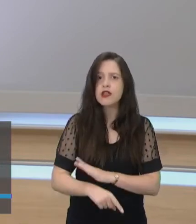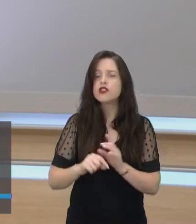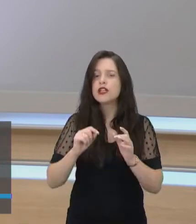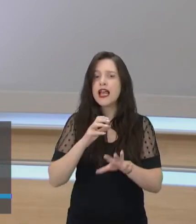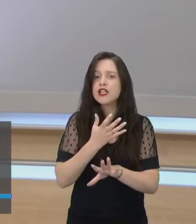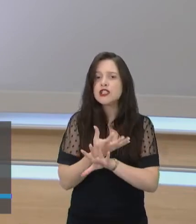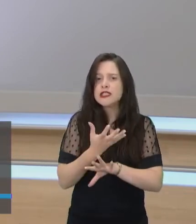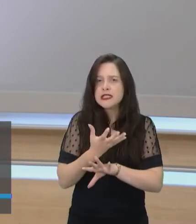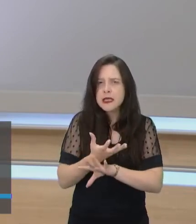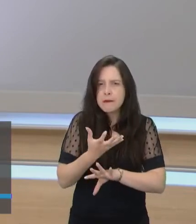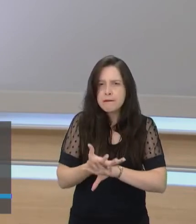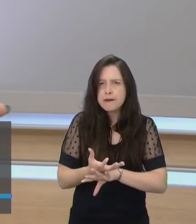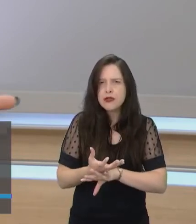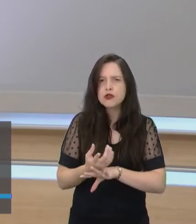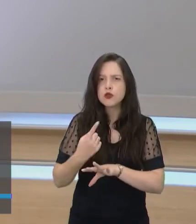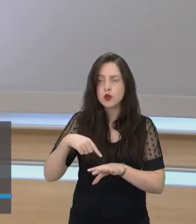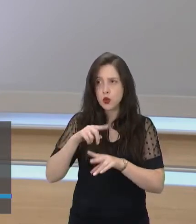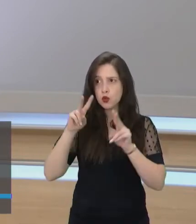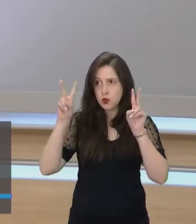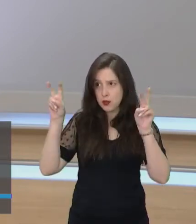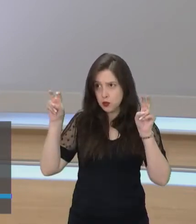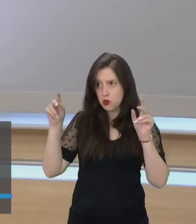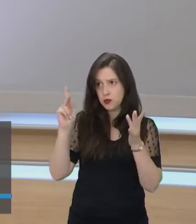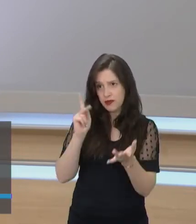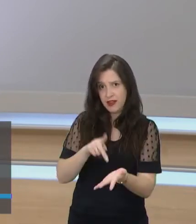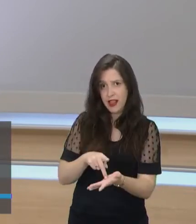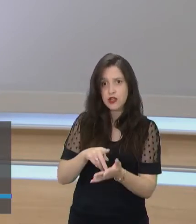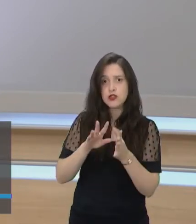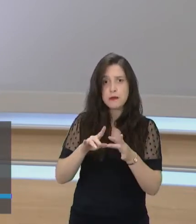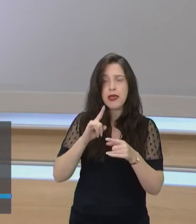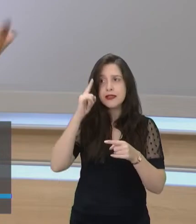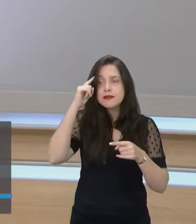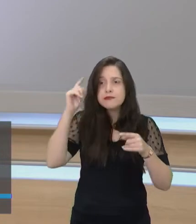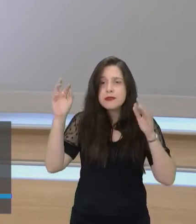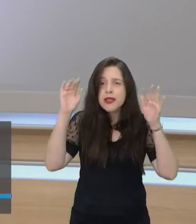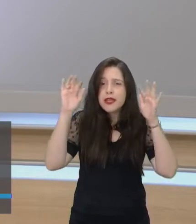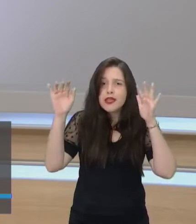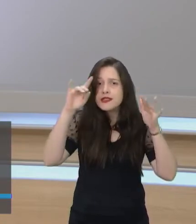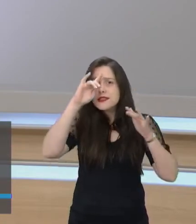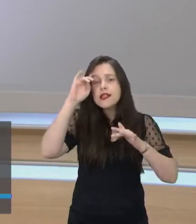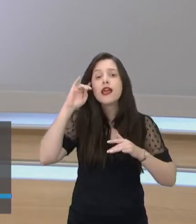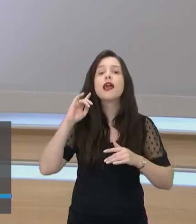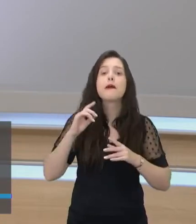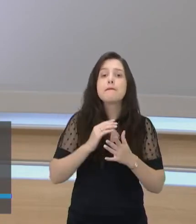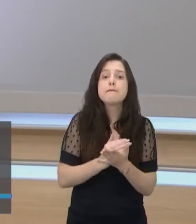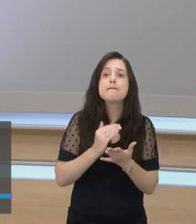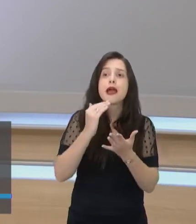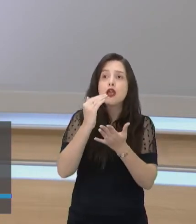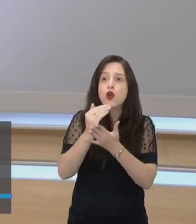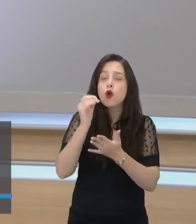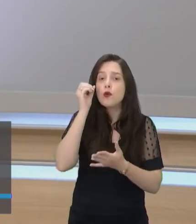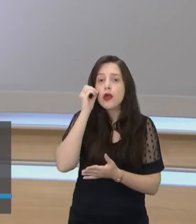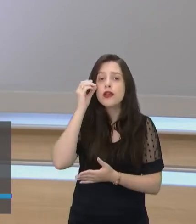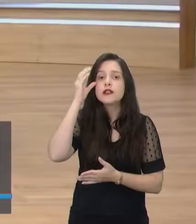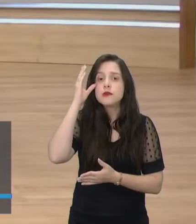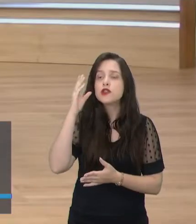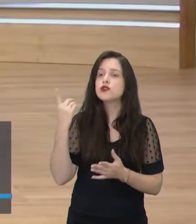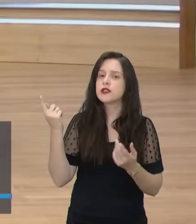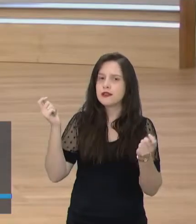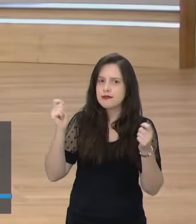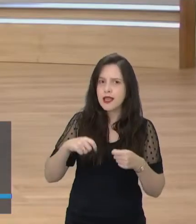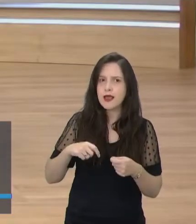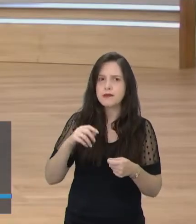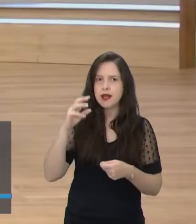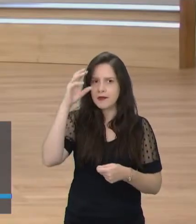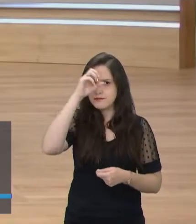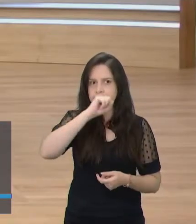né, com o nosso assunto, na verdade, tendo aí uma gama maior, né, de conhecimentos a serem aplicados. Isso que eu acho muito